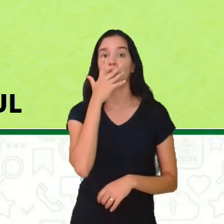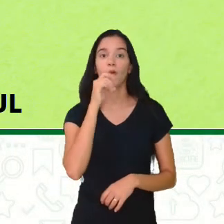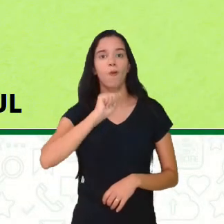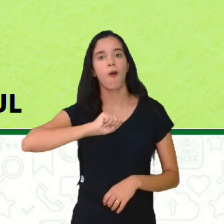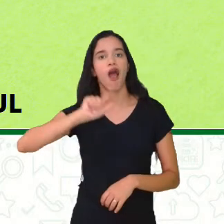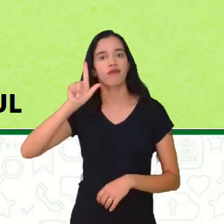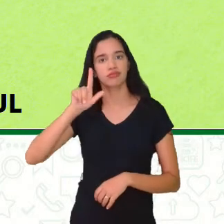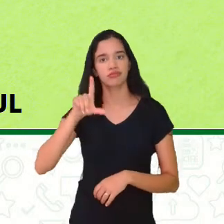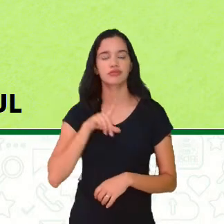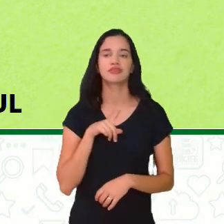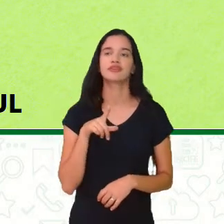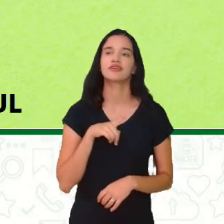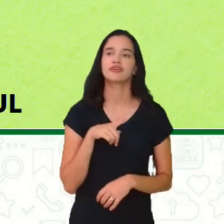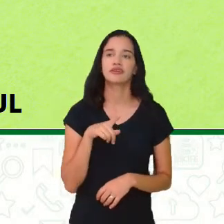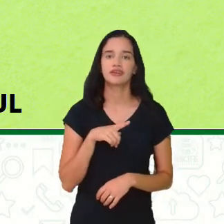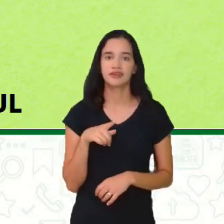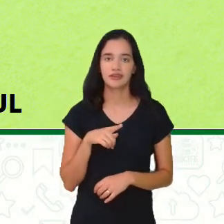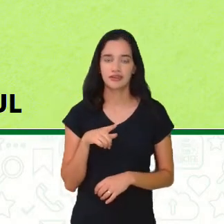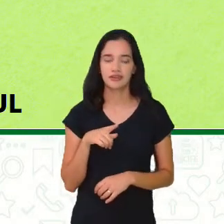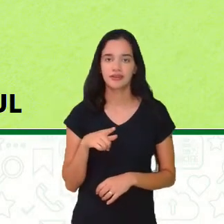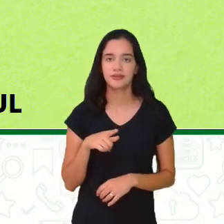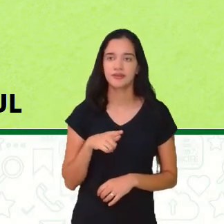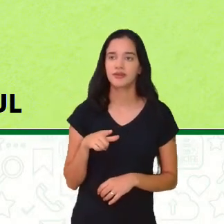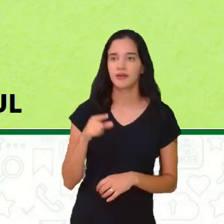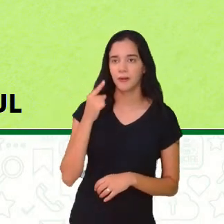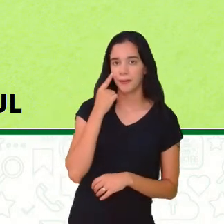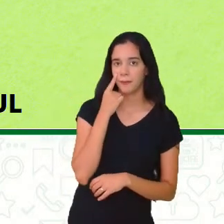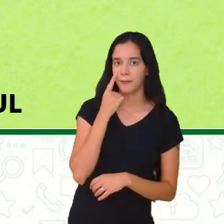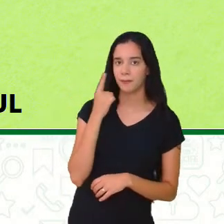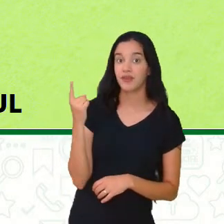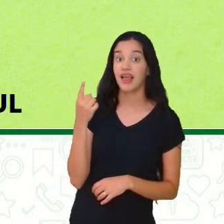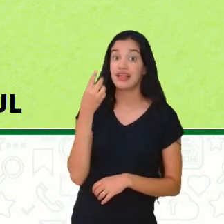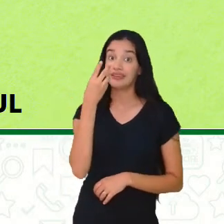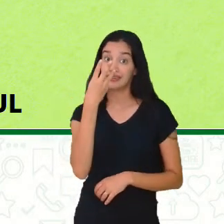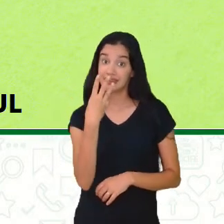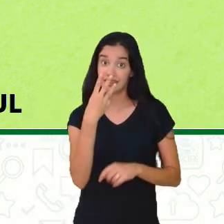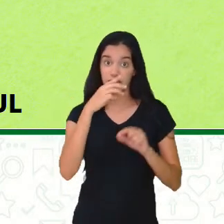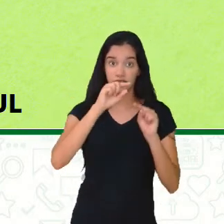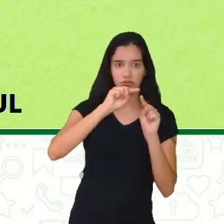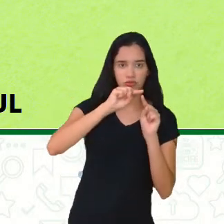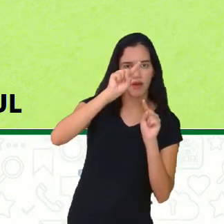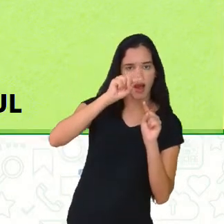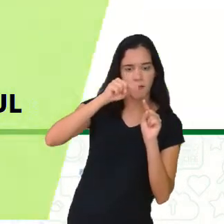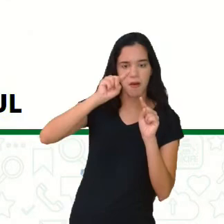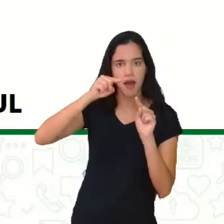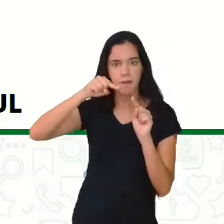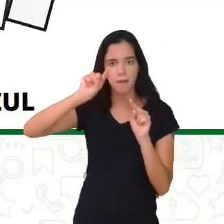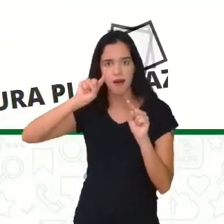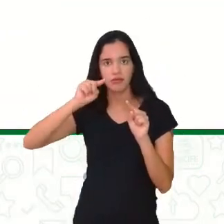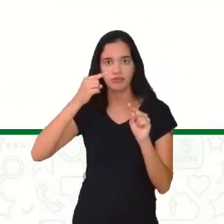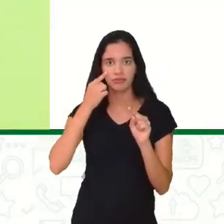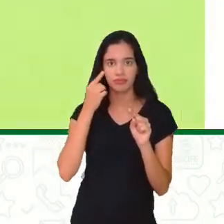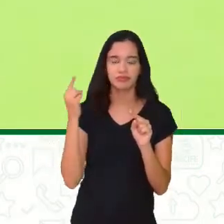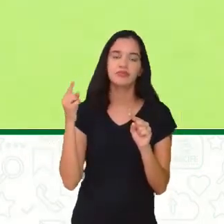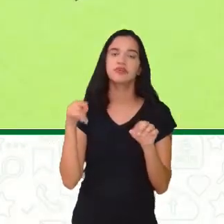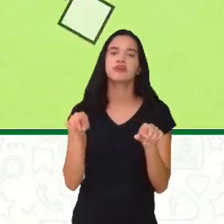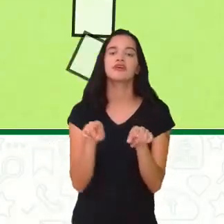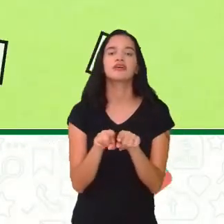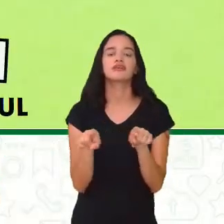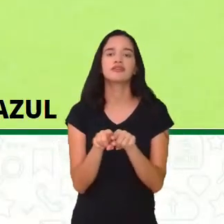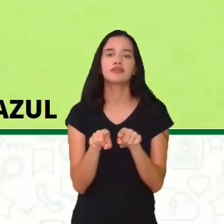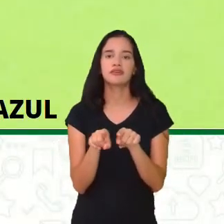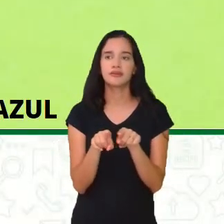A gente tem a parte de cima dela, né? Que tá ali, ó, três setinhas, né? E tenho